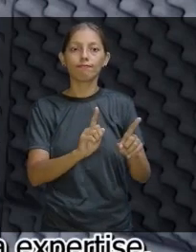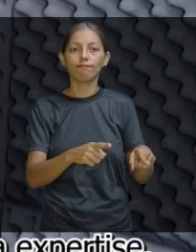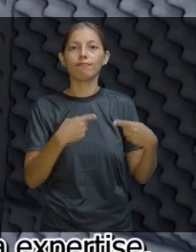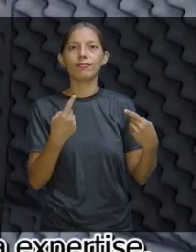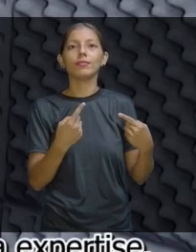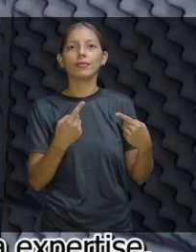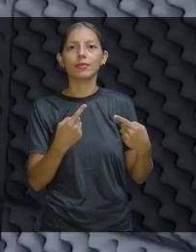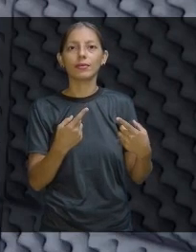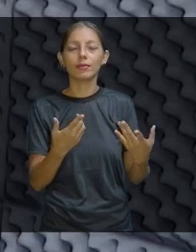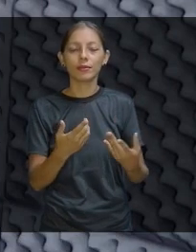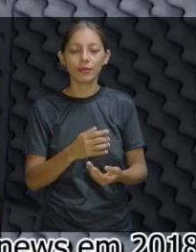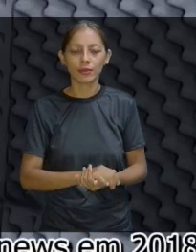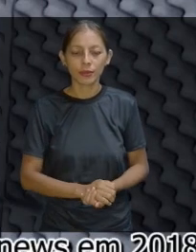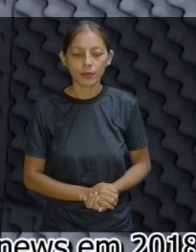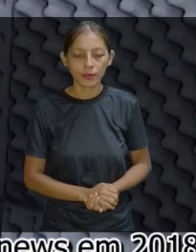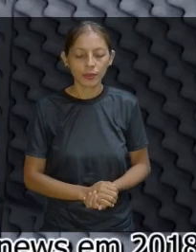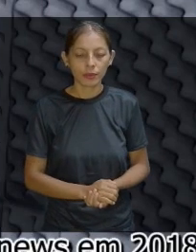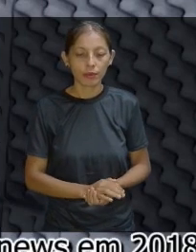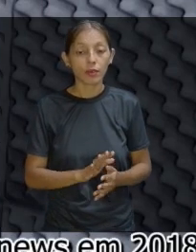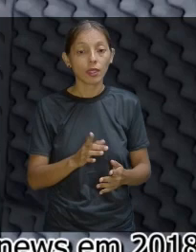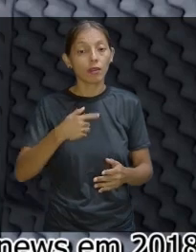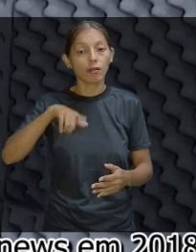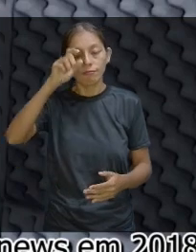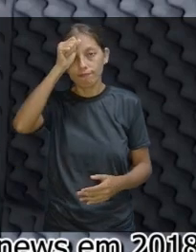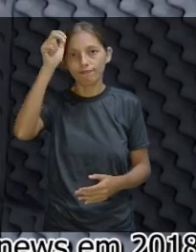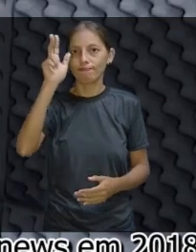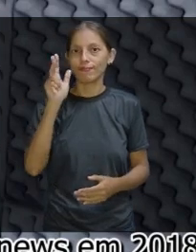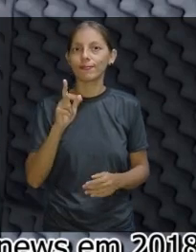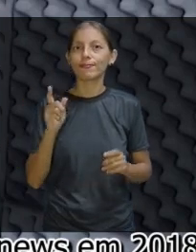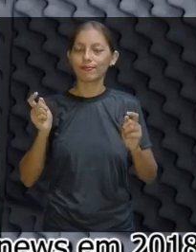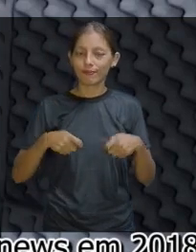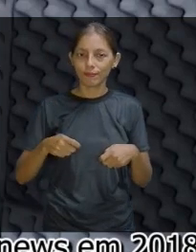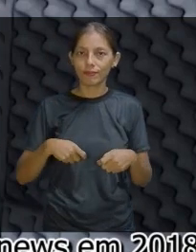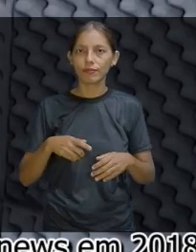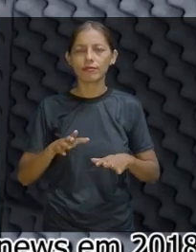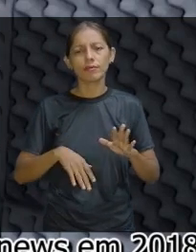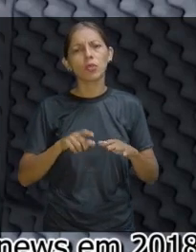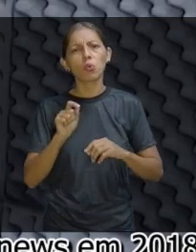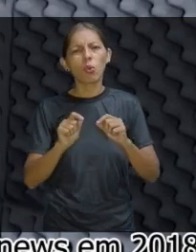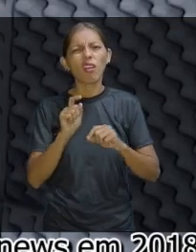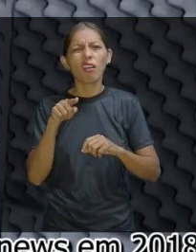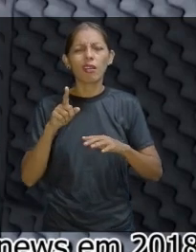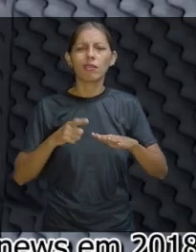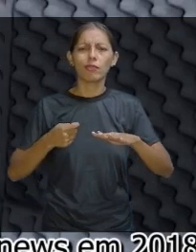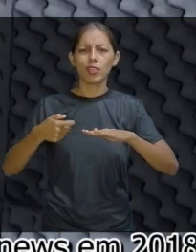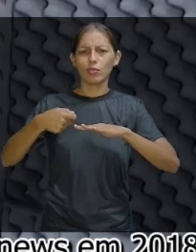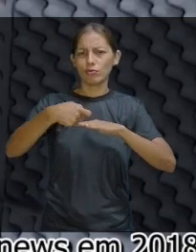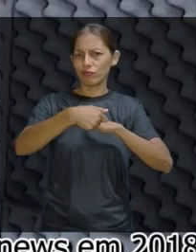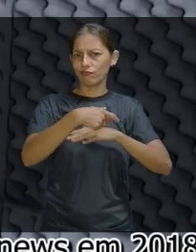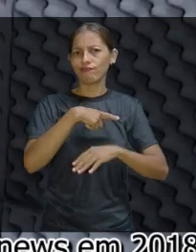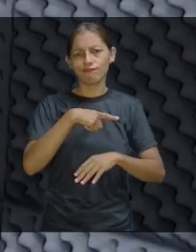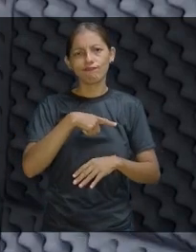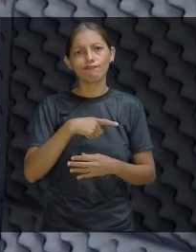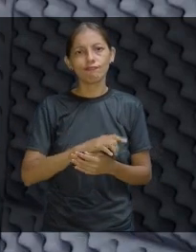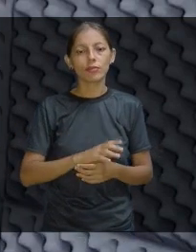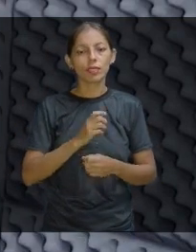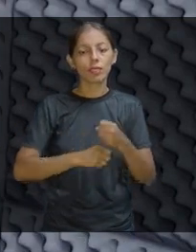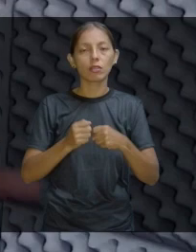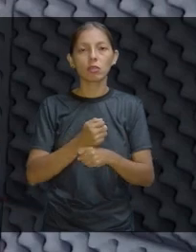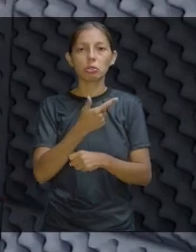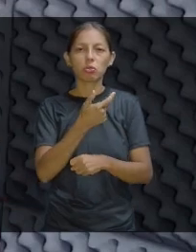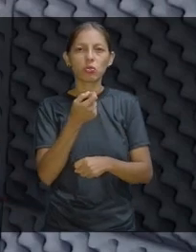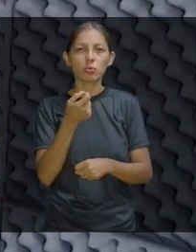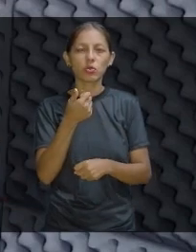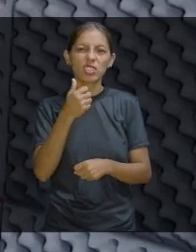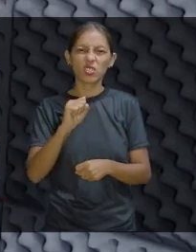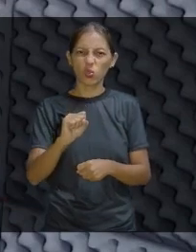desembargador Silmar Fernandes. O que muito se comenta, nós começamos fake news. Fake news em 2018 já tinha, 2020, nas